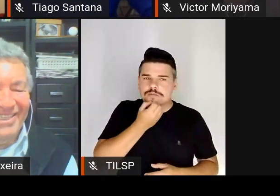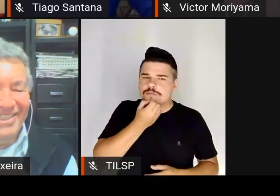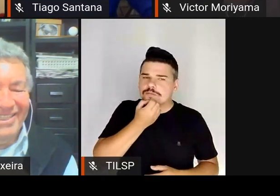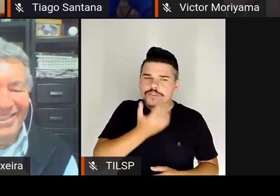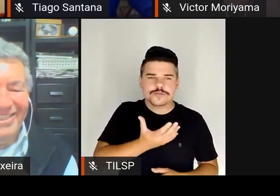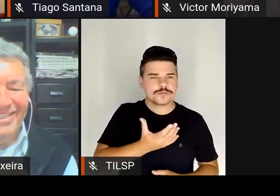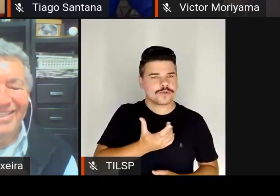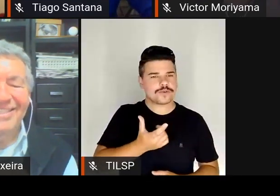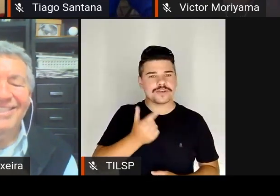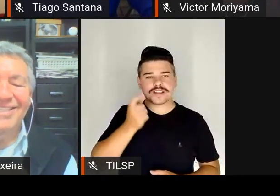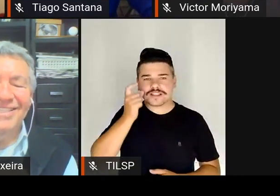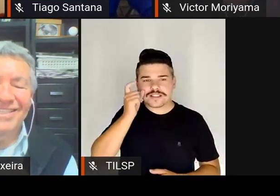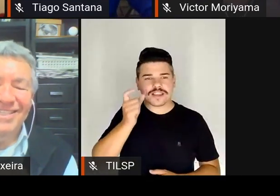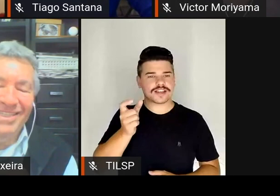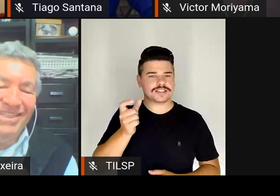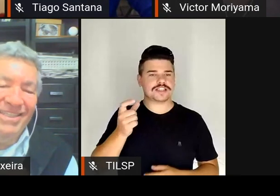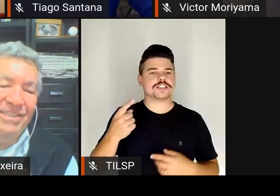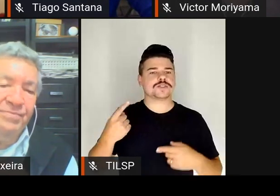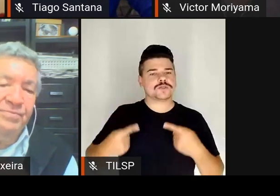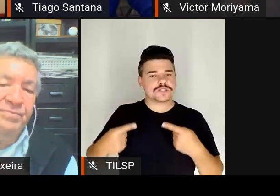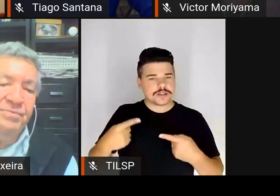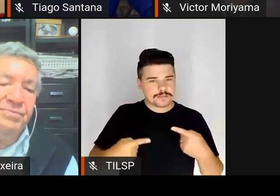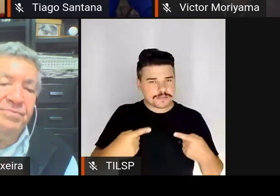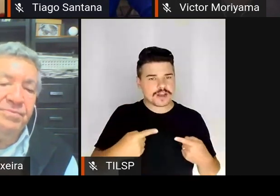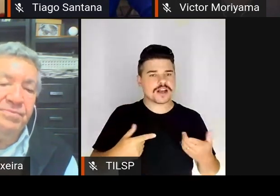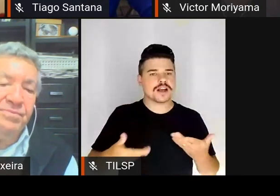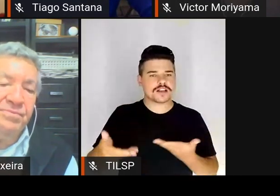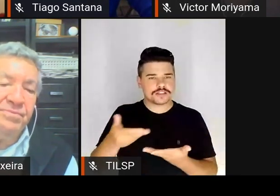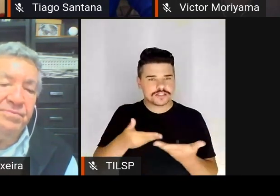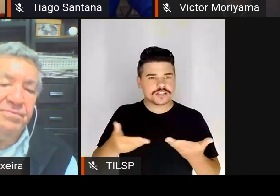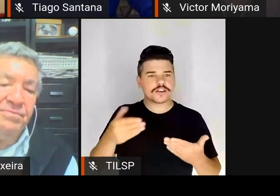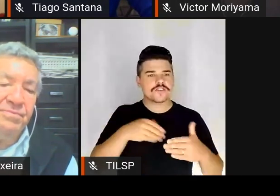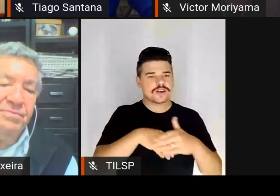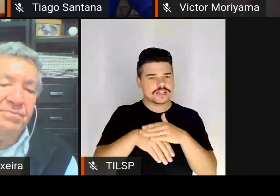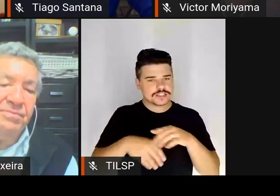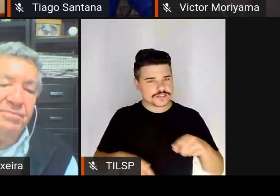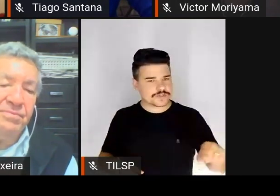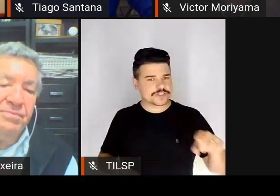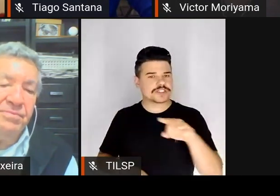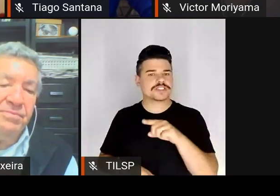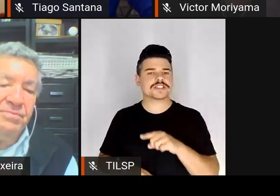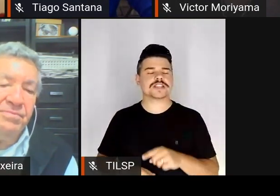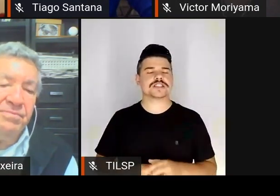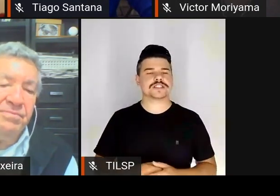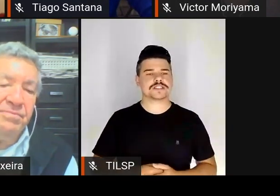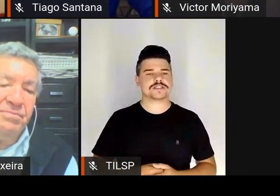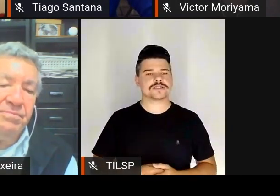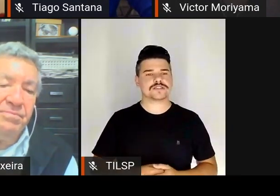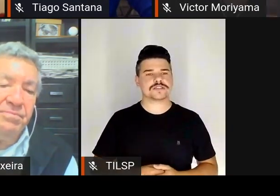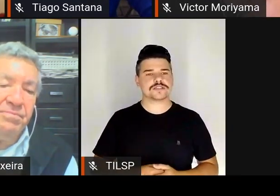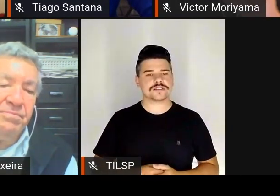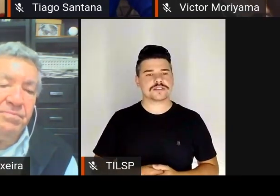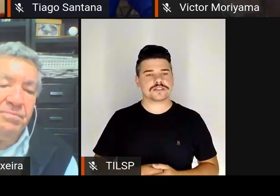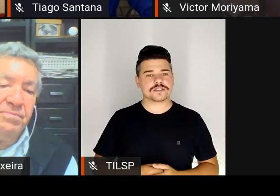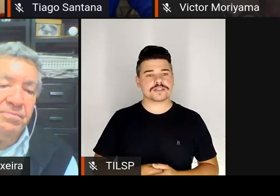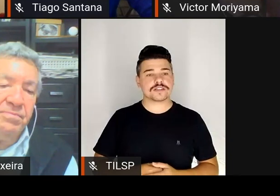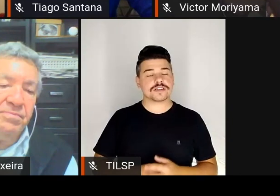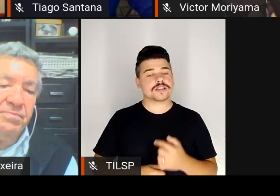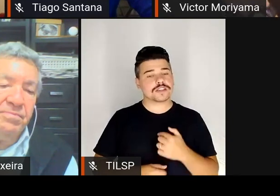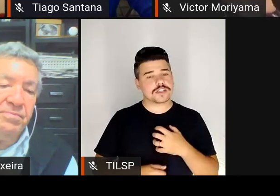debate de vocês, né? E assimilei muitas coisas,